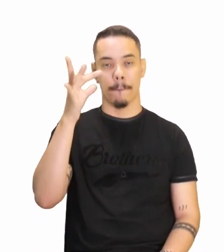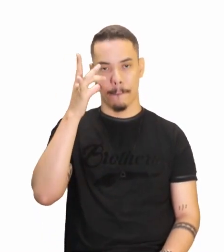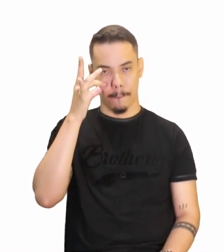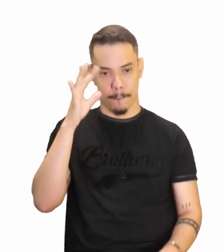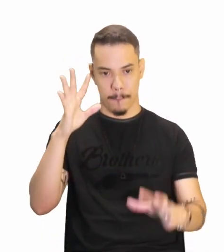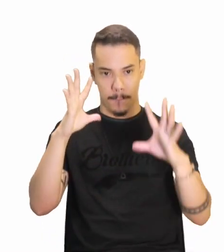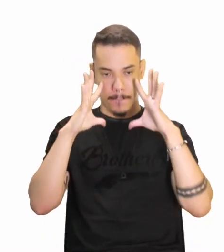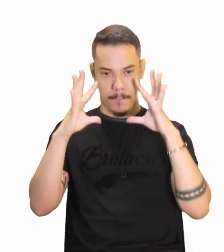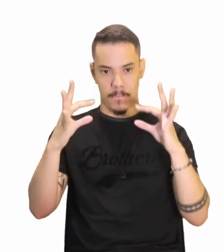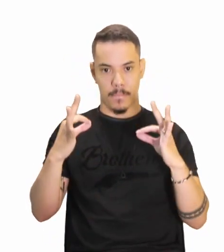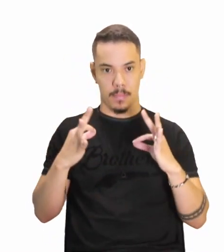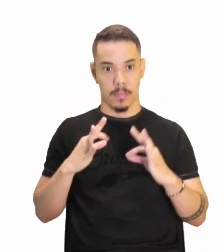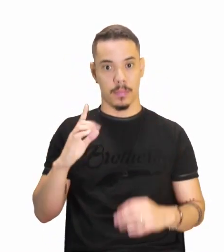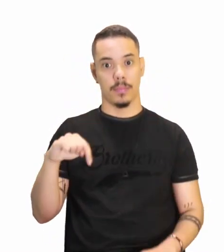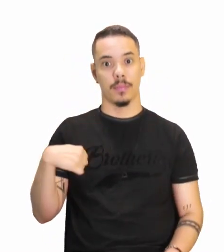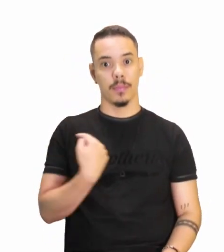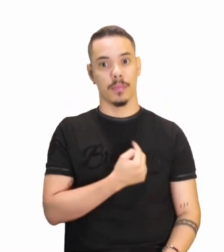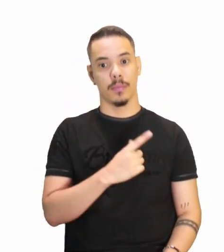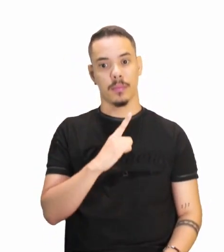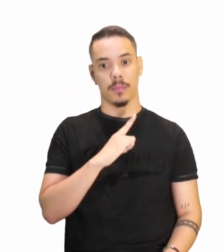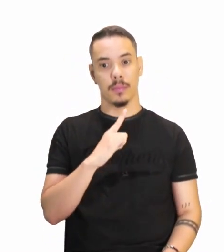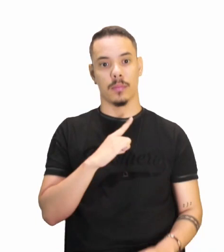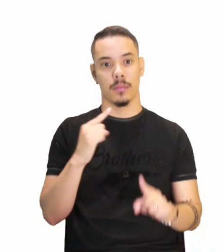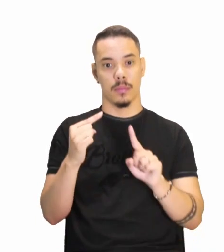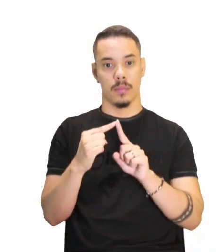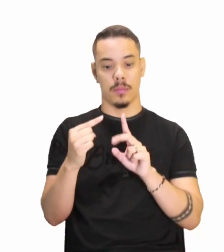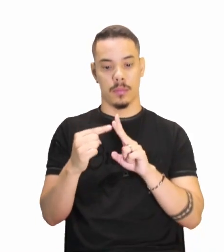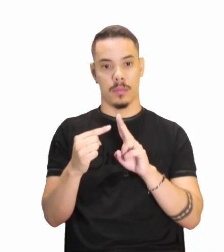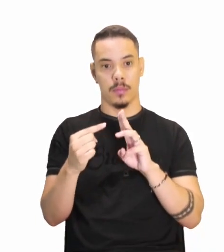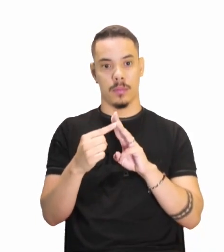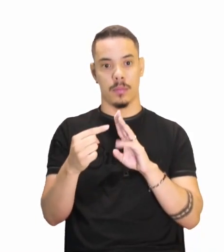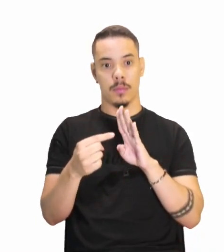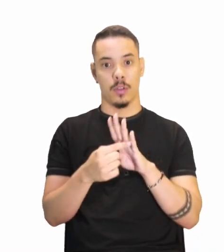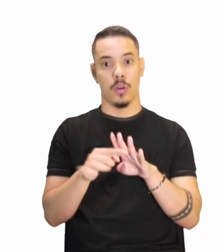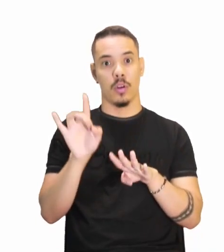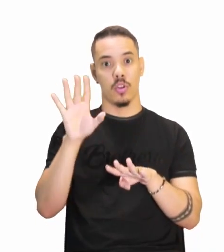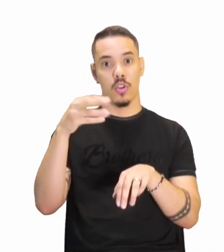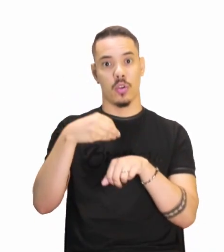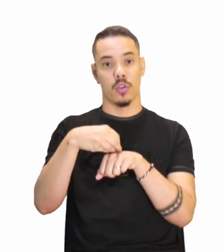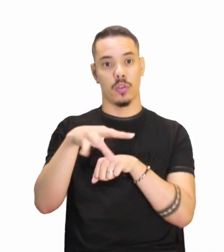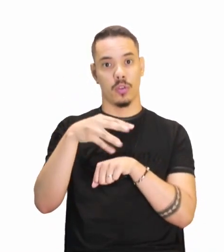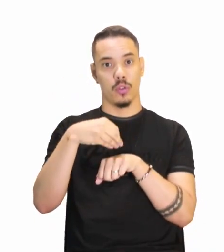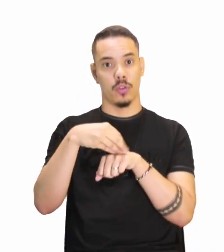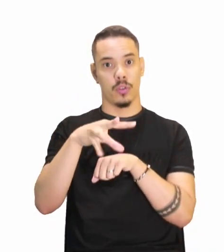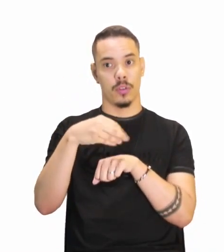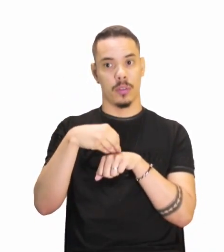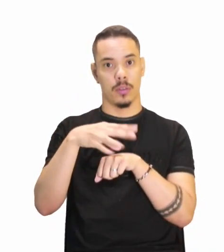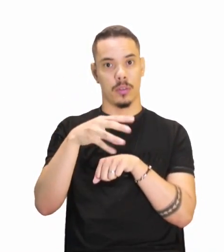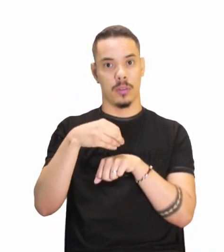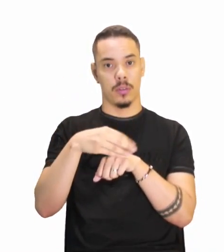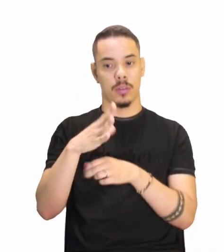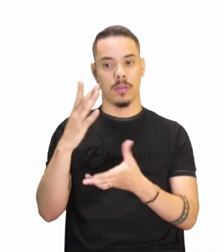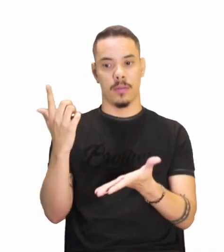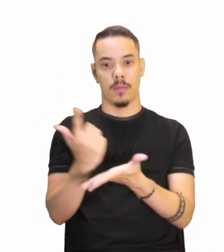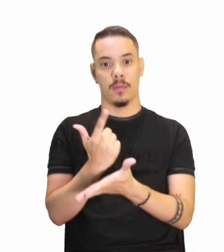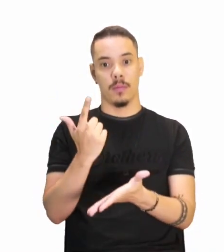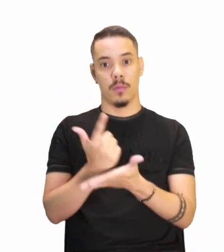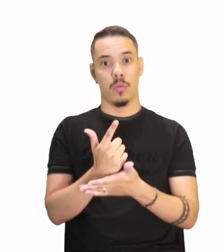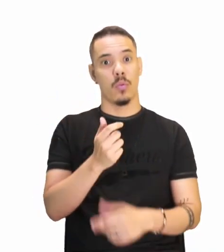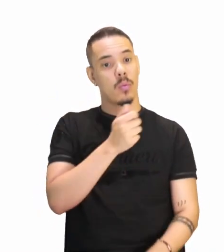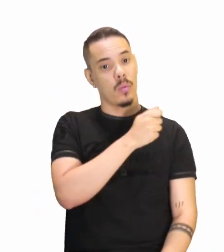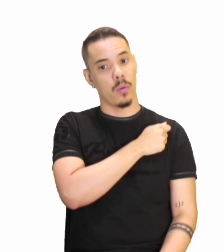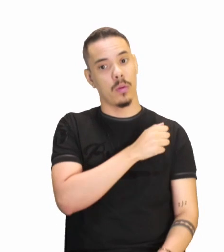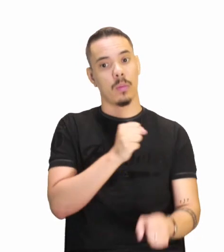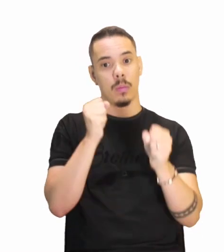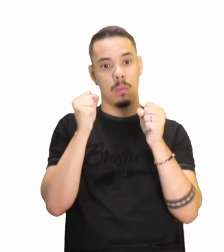nós temos aqui quatro sugestões Tá certo de livros o aluno pode